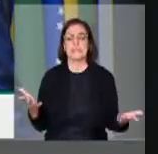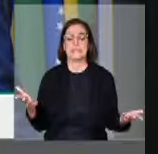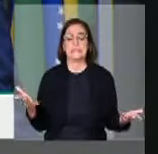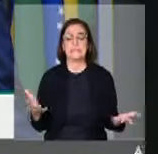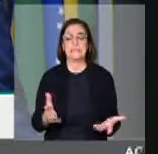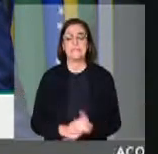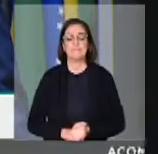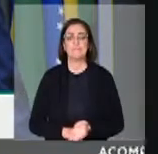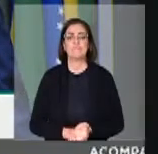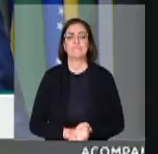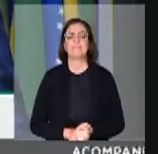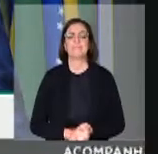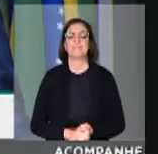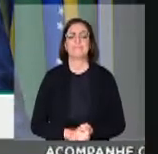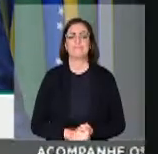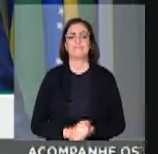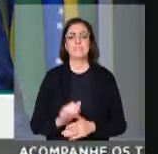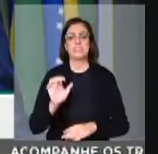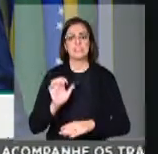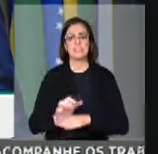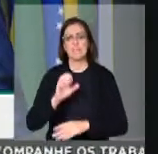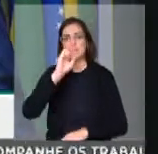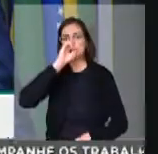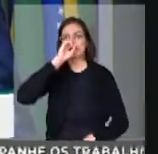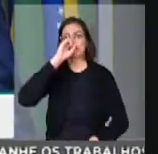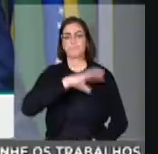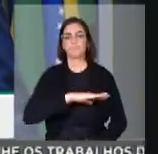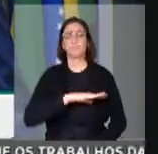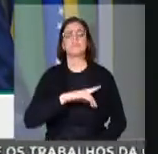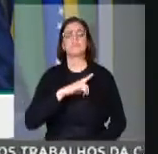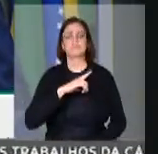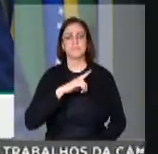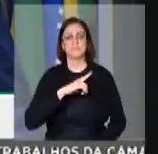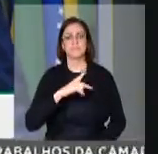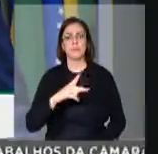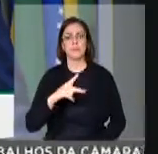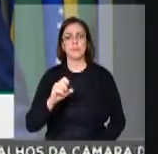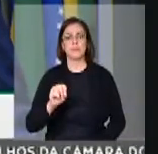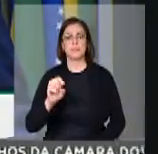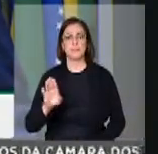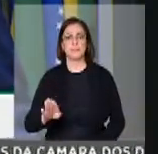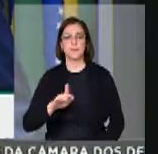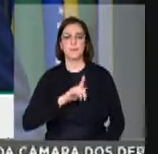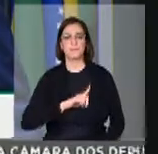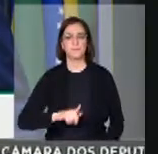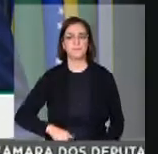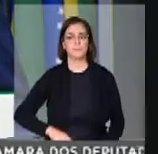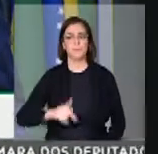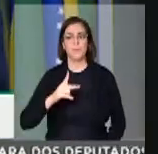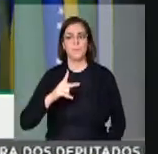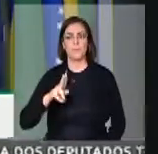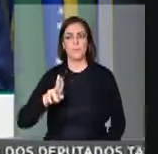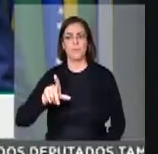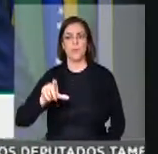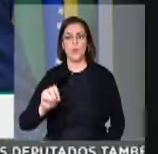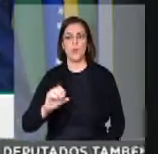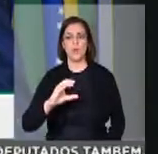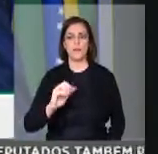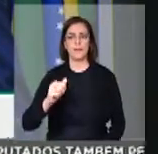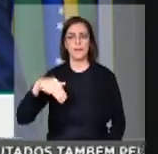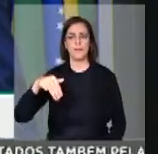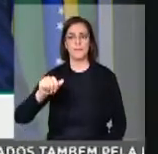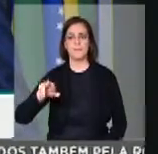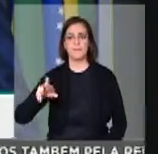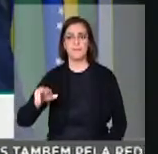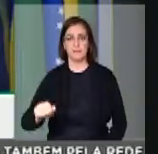autoritário que vive o nosso estado por parte do governo do psb do governador paulo câmara da alegada não foi